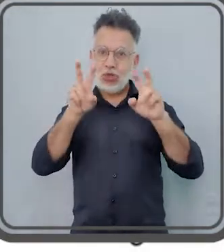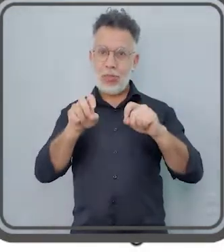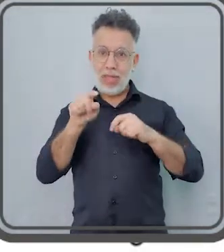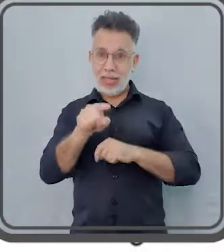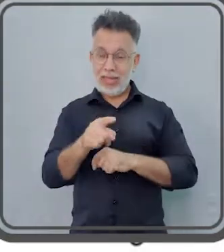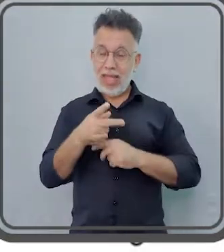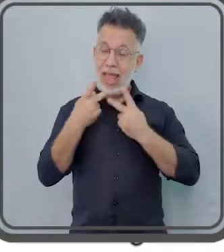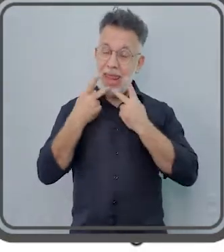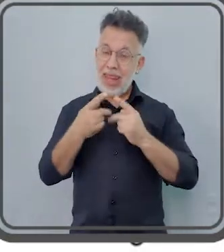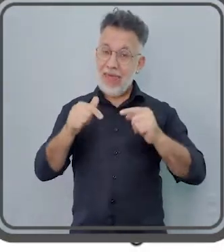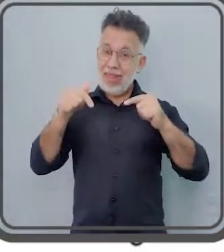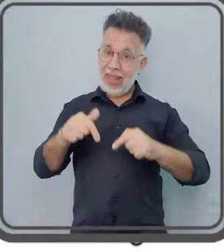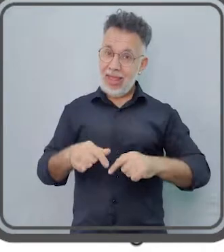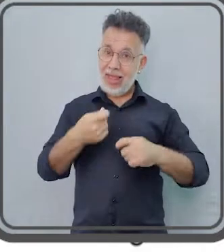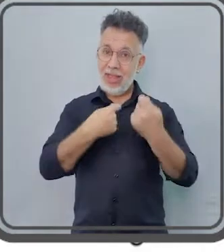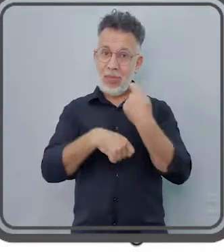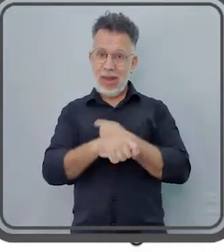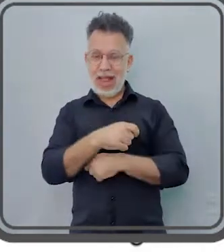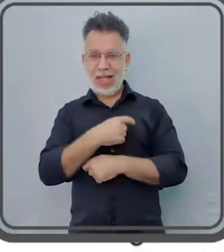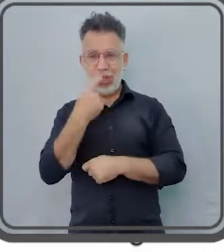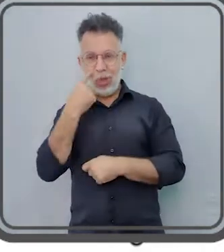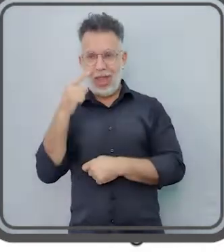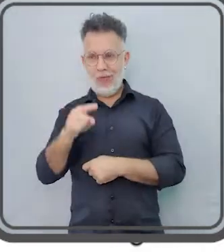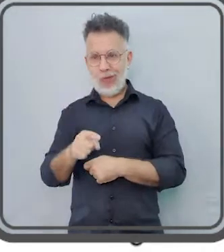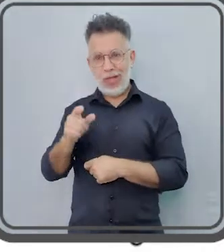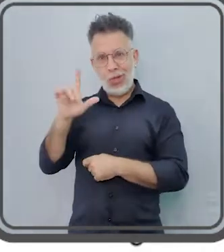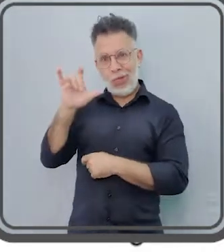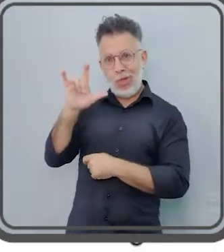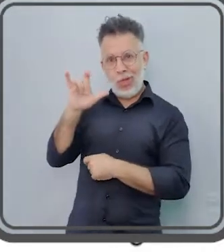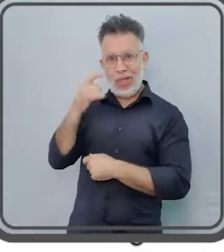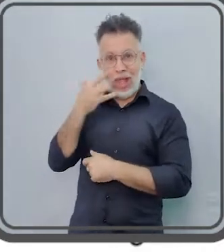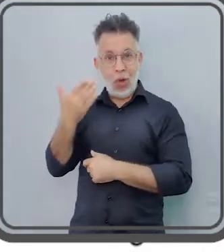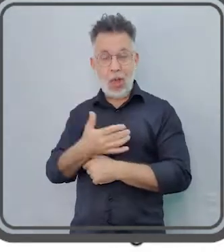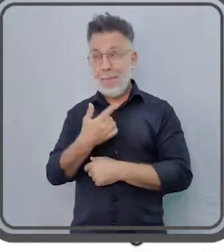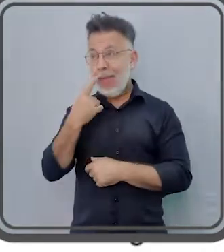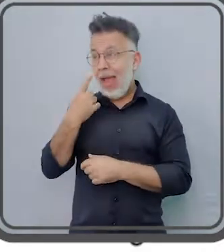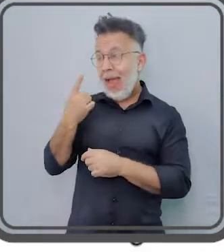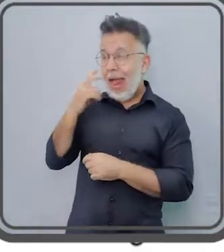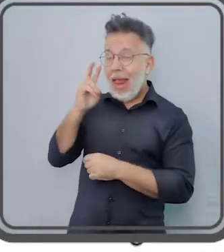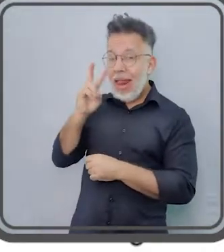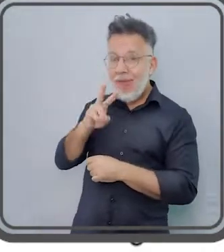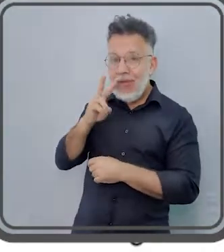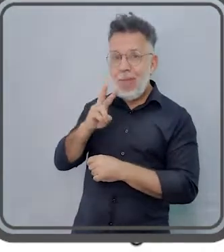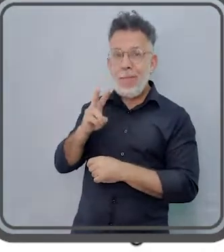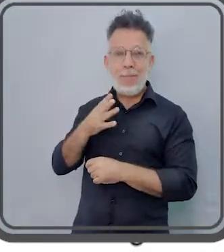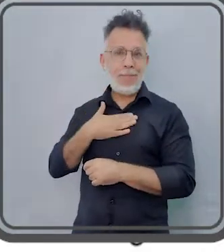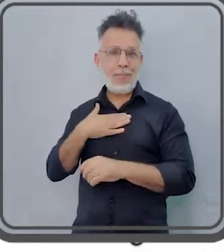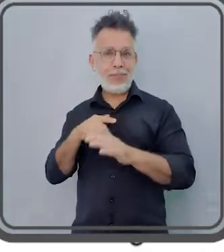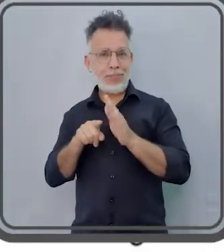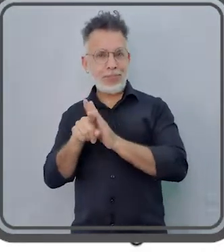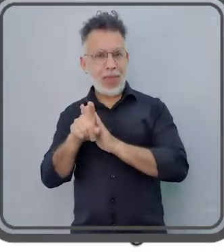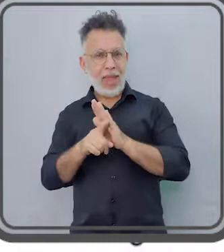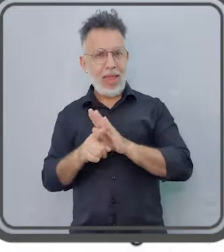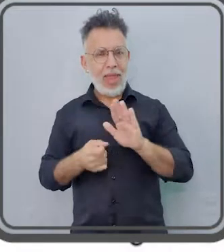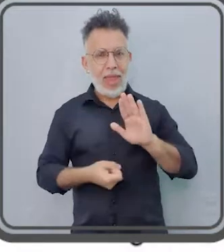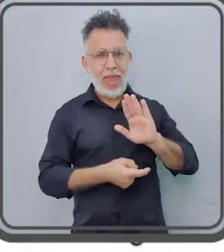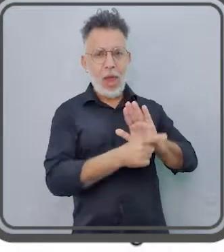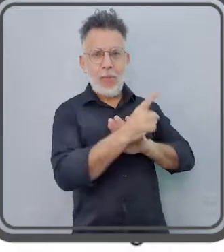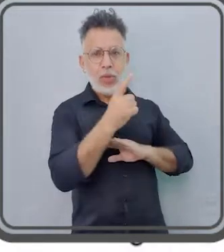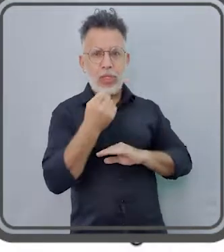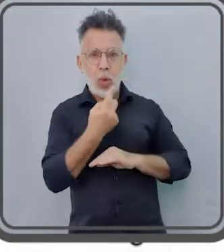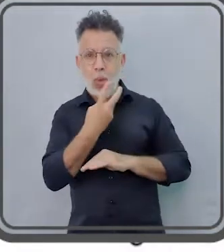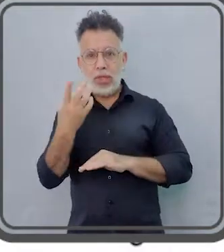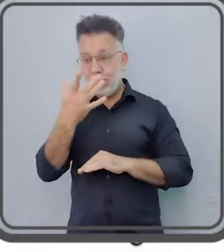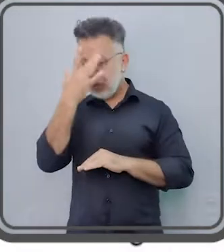sobre isso. E a gente está falando aqui de um mercado, até estava olhando o meu Insta agora para revisitar a minha pesquisa. E aí eu perguntei o quanto as